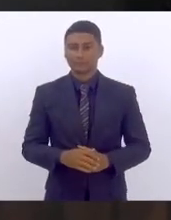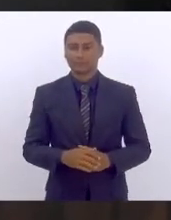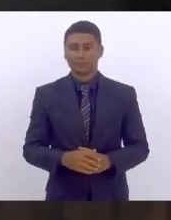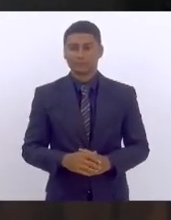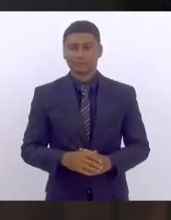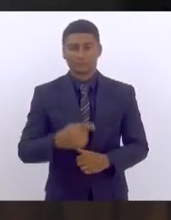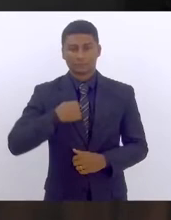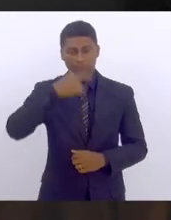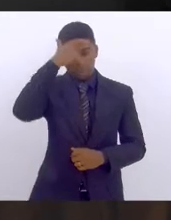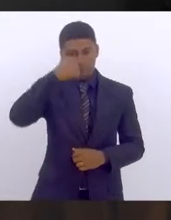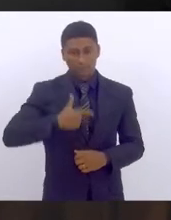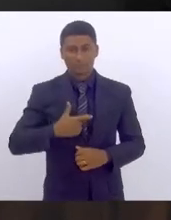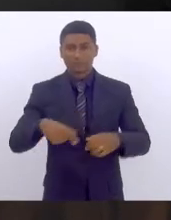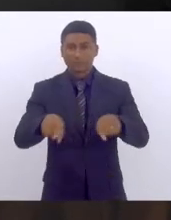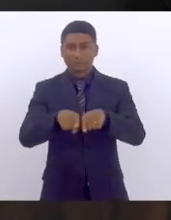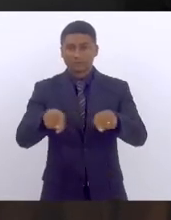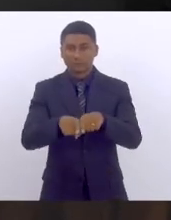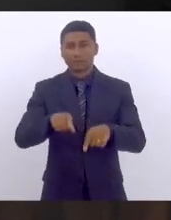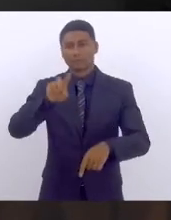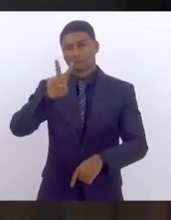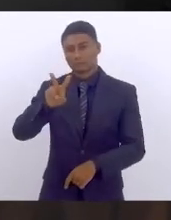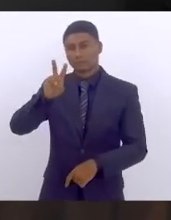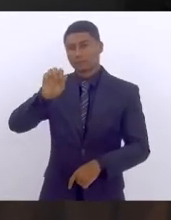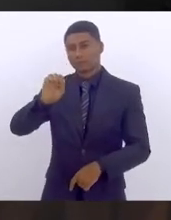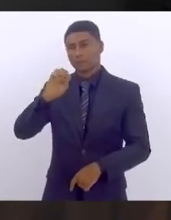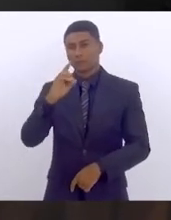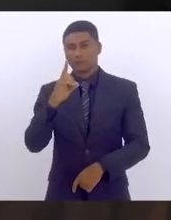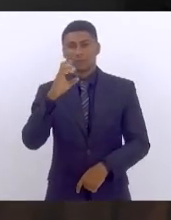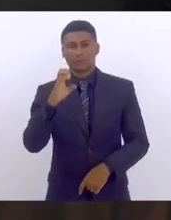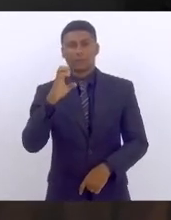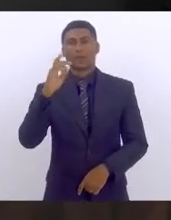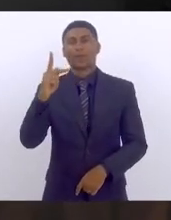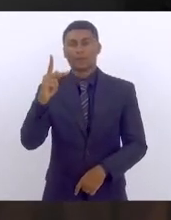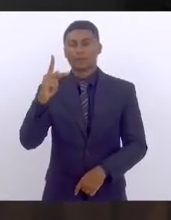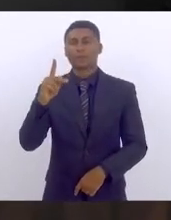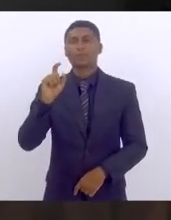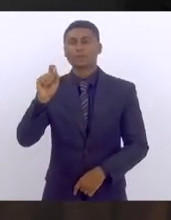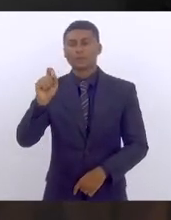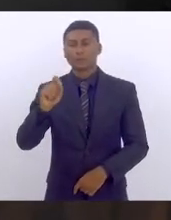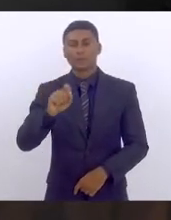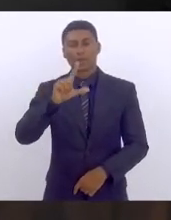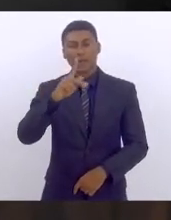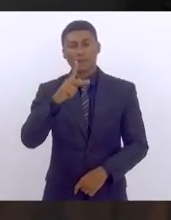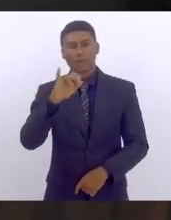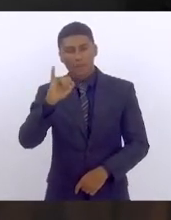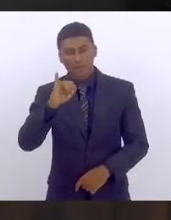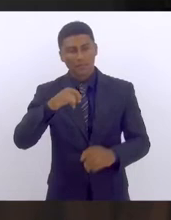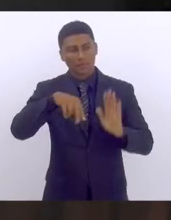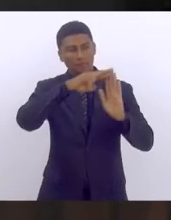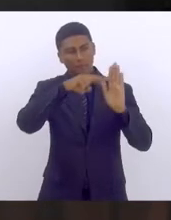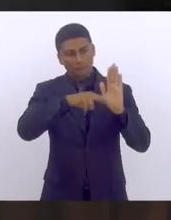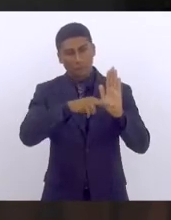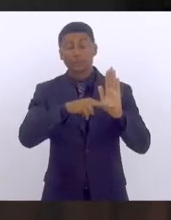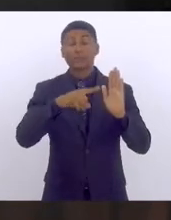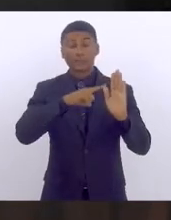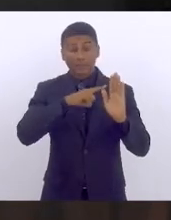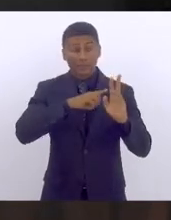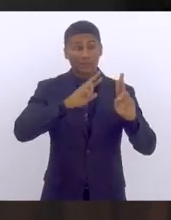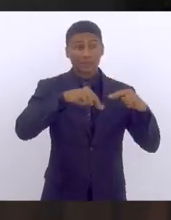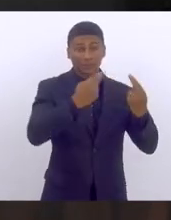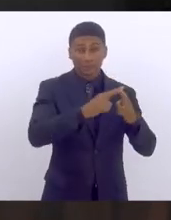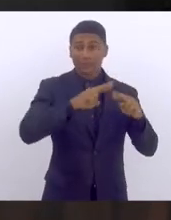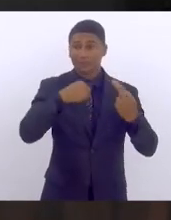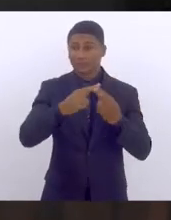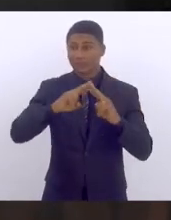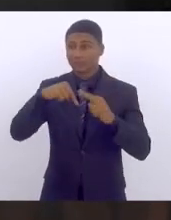deputado Valdec tratamos de um tema da regulamentação das ILPIs, que nós realizamos 7 audiências públicas